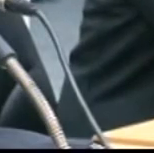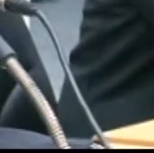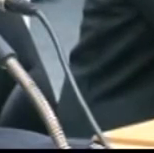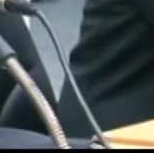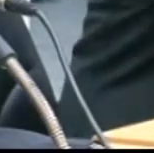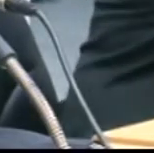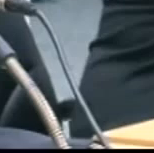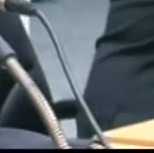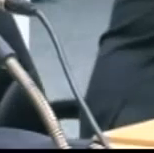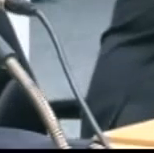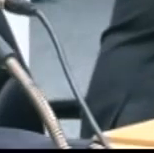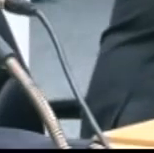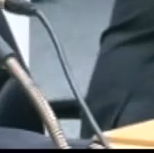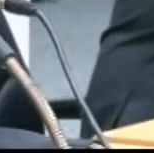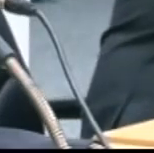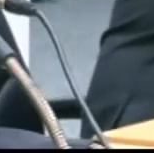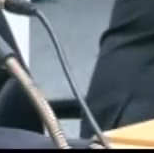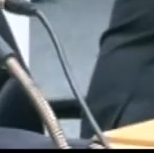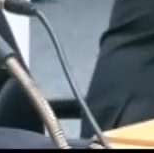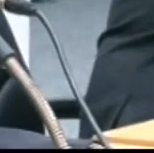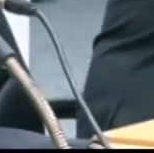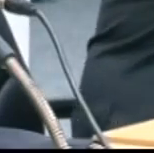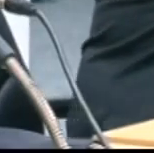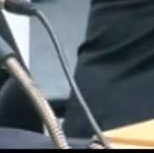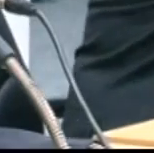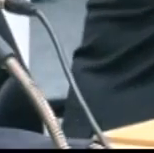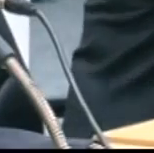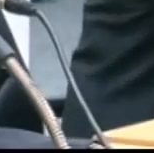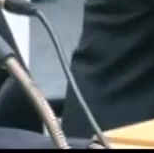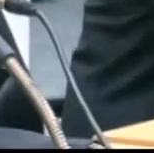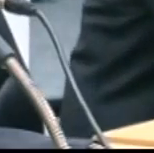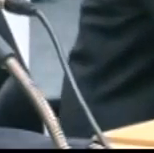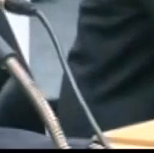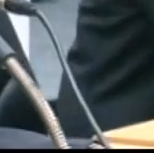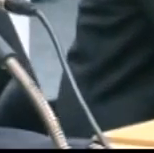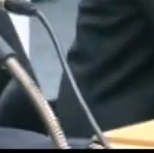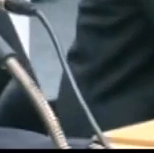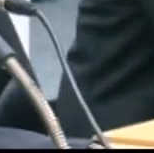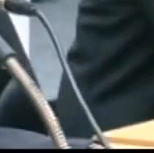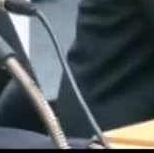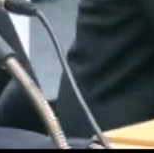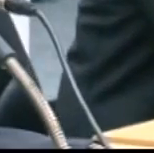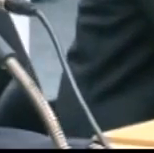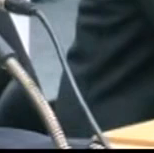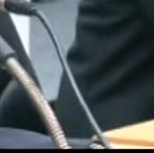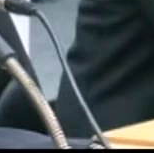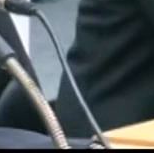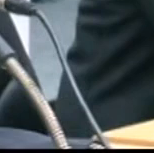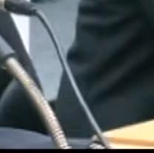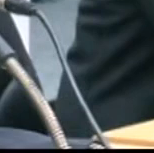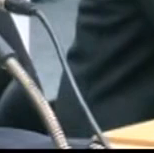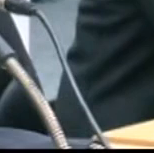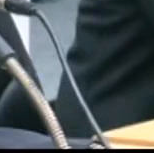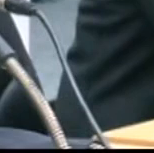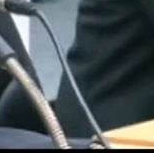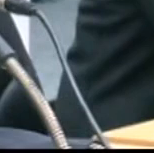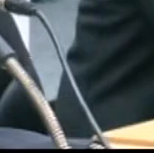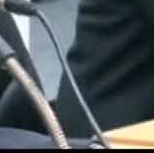de 2016 e da outras providências. Pareceres número 59 da Comissão de